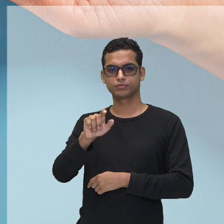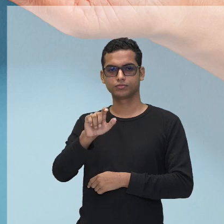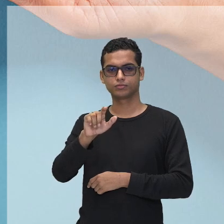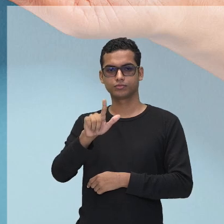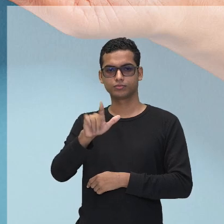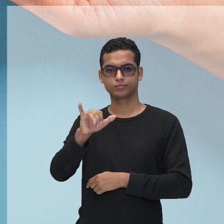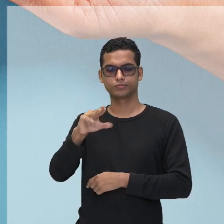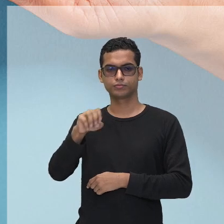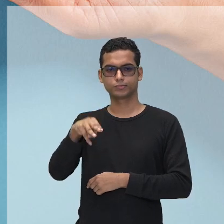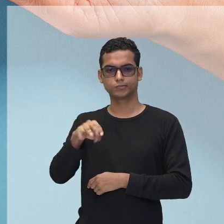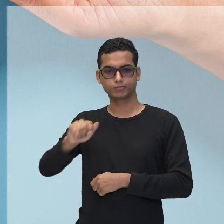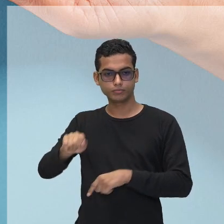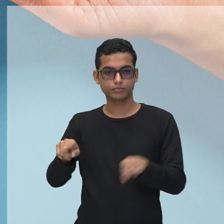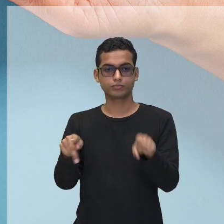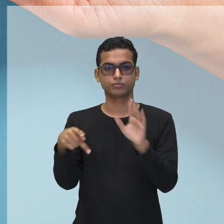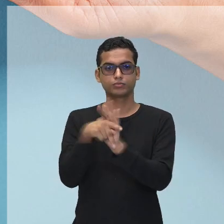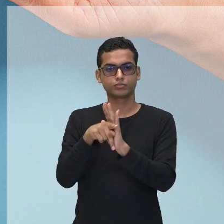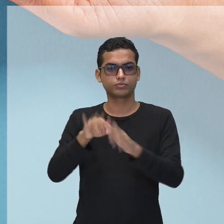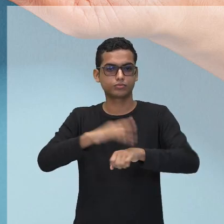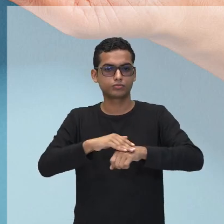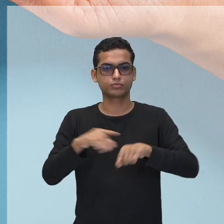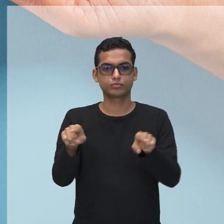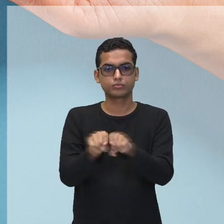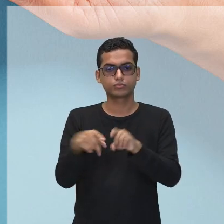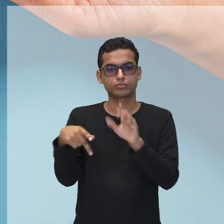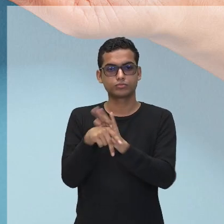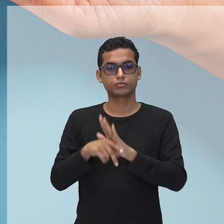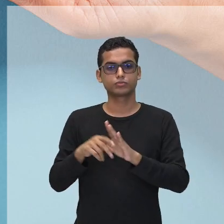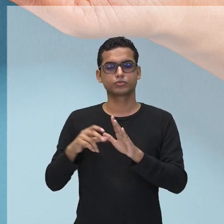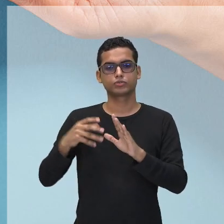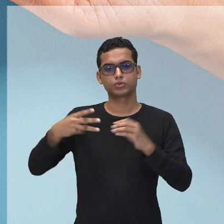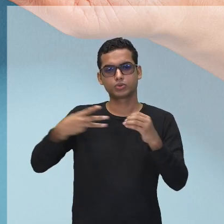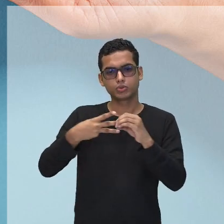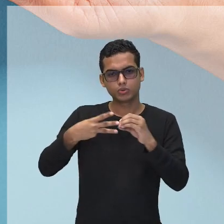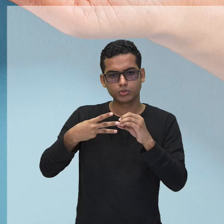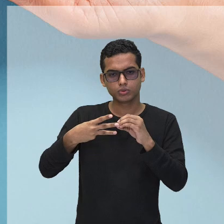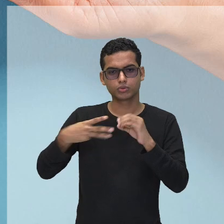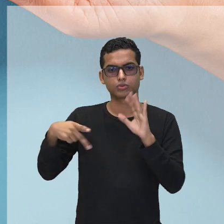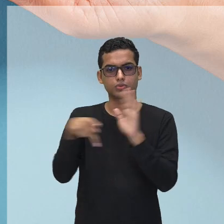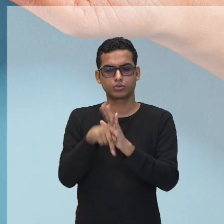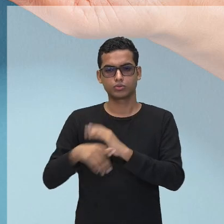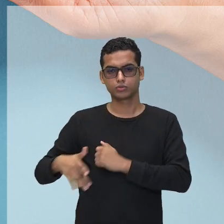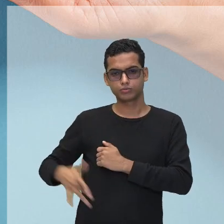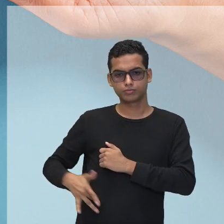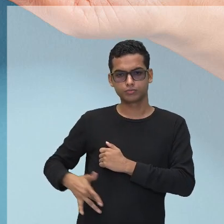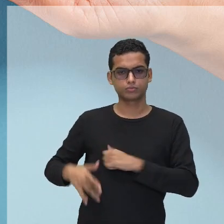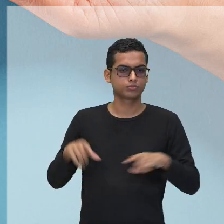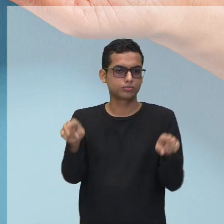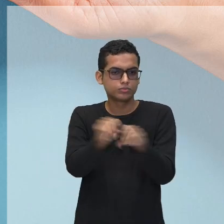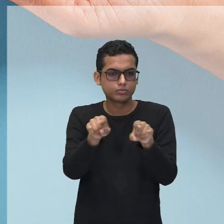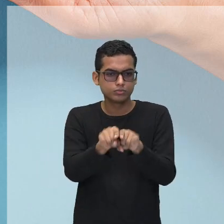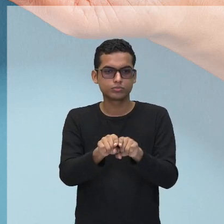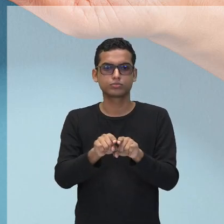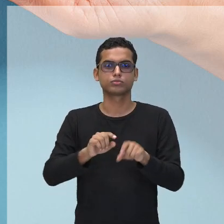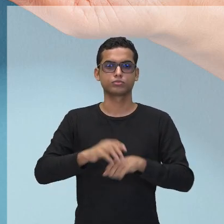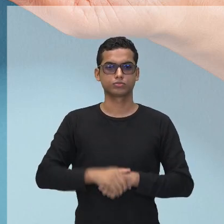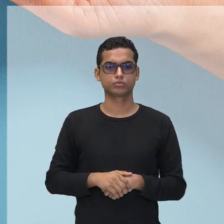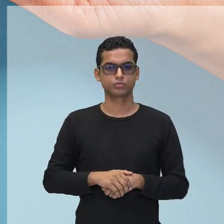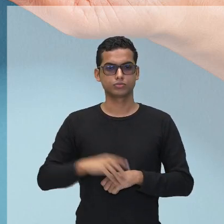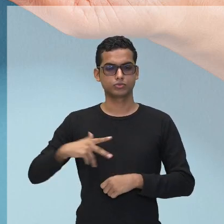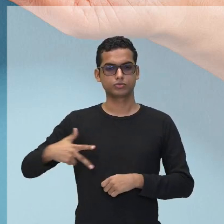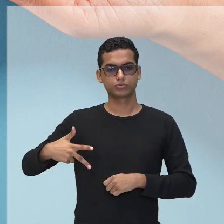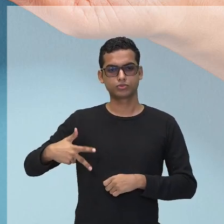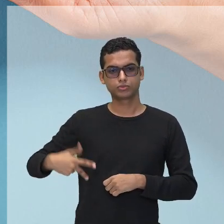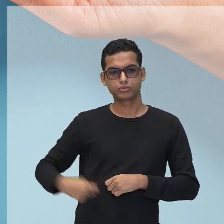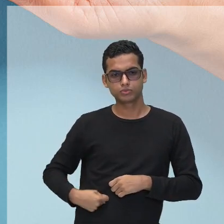pelas células pancreáticas tipo beta e pela resistência à ação do hormônio em órgãos como fígado